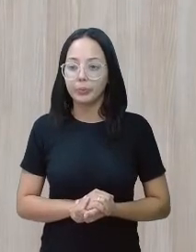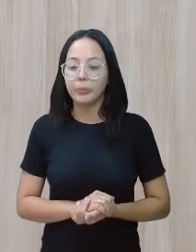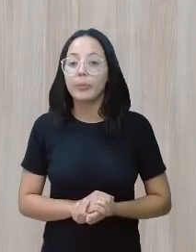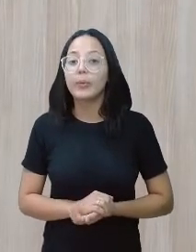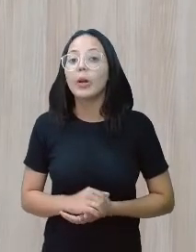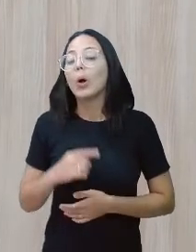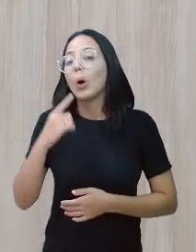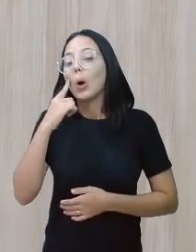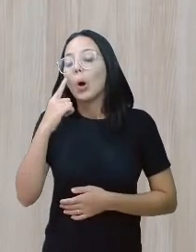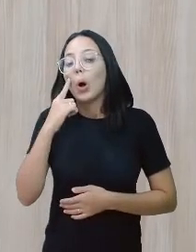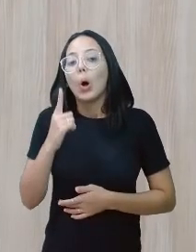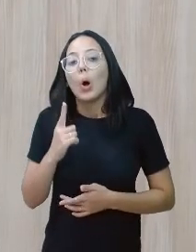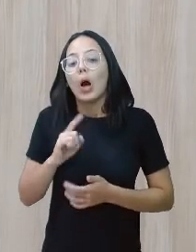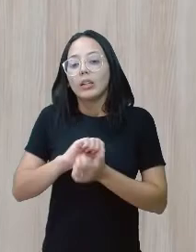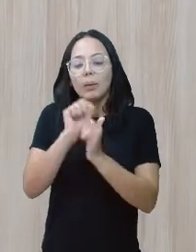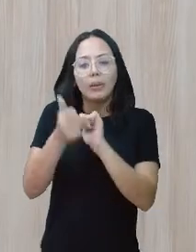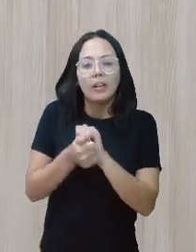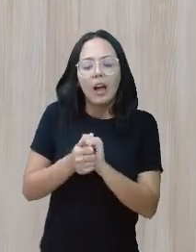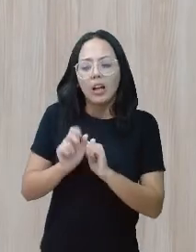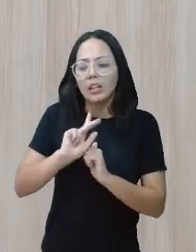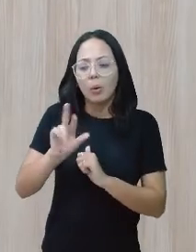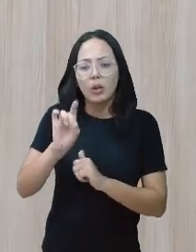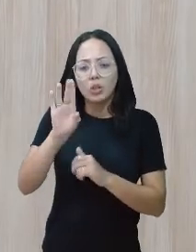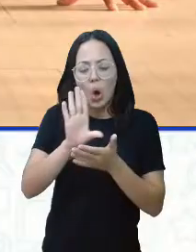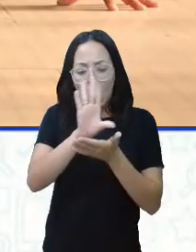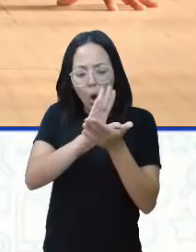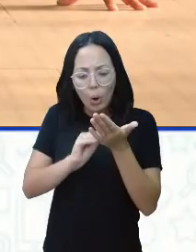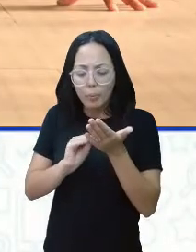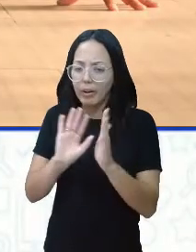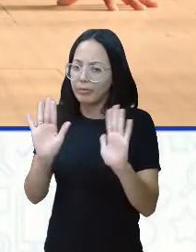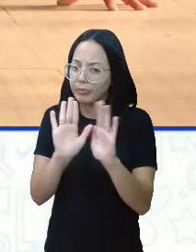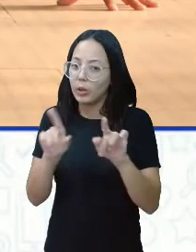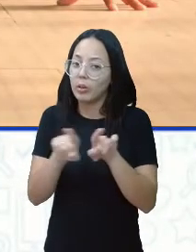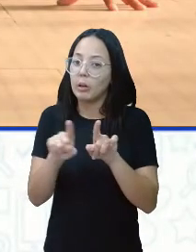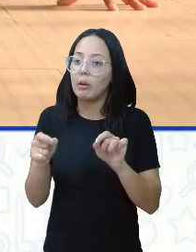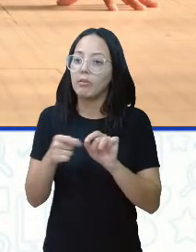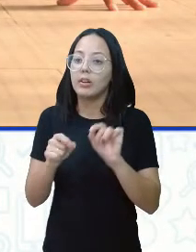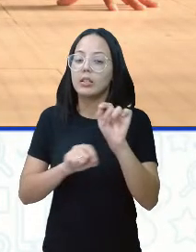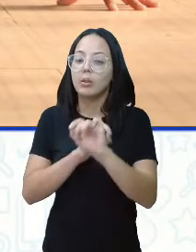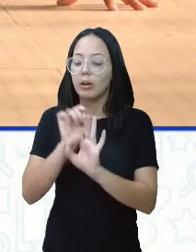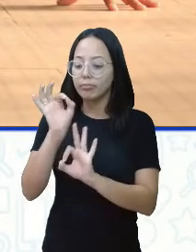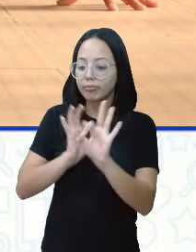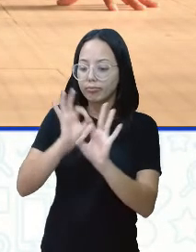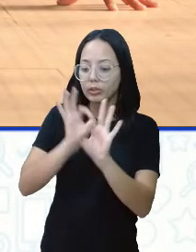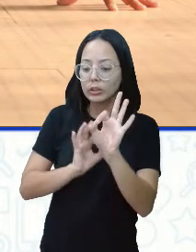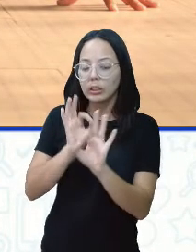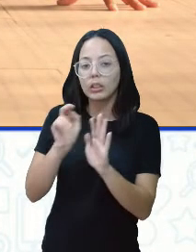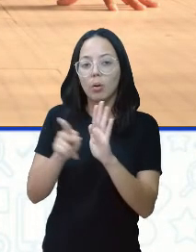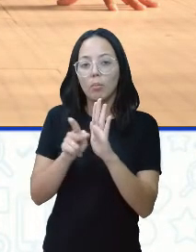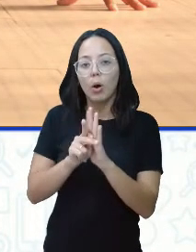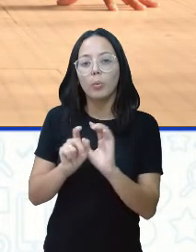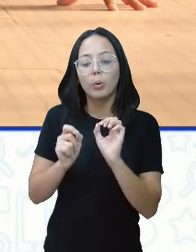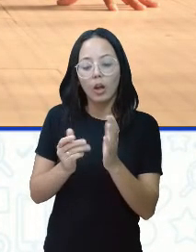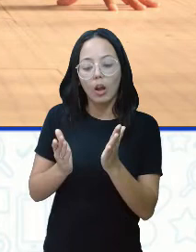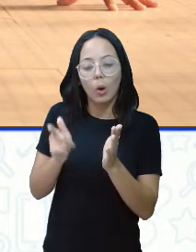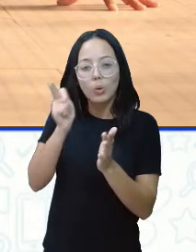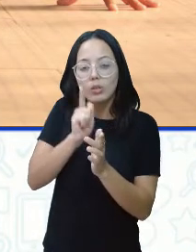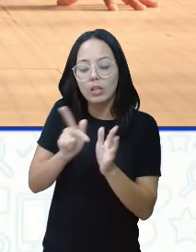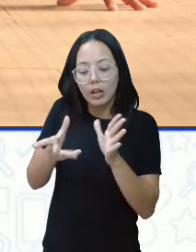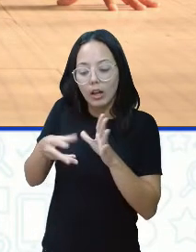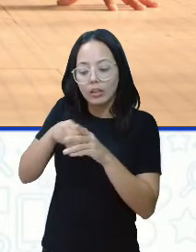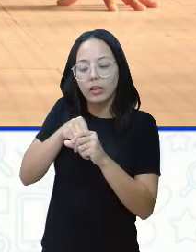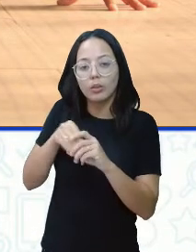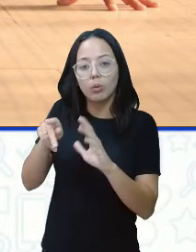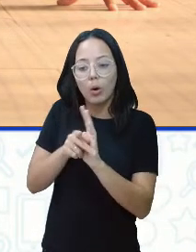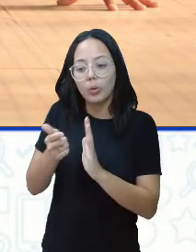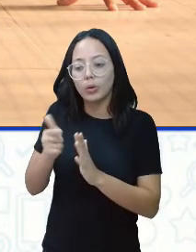Adaptar não é apenas copiar em outra plataforma, e sim fazer os devidos ajustes, né, para que a obra possa caber nesse